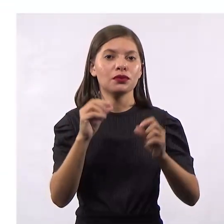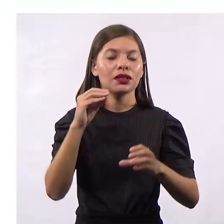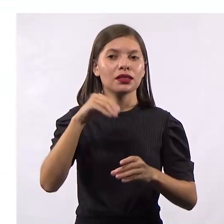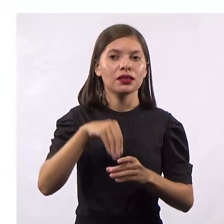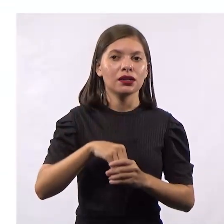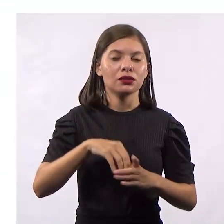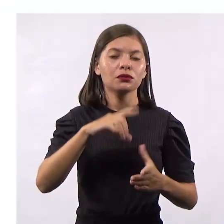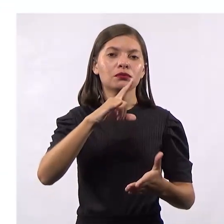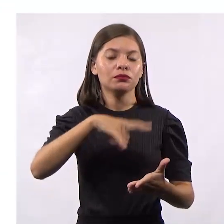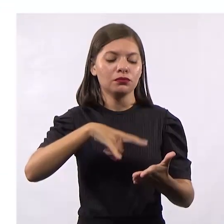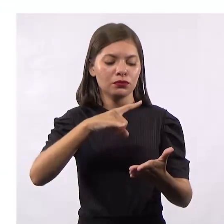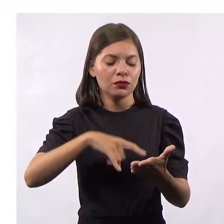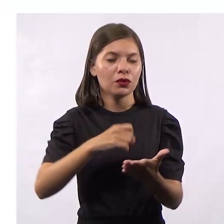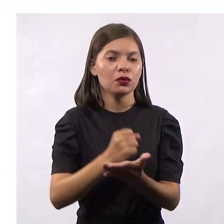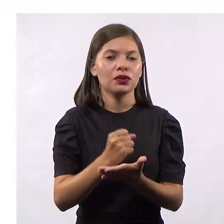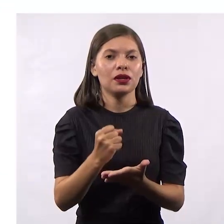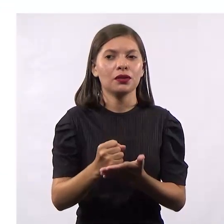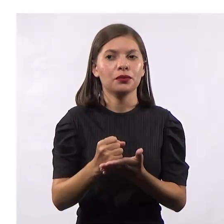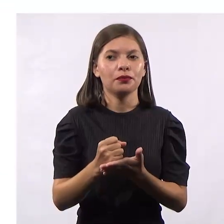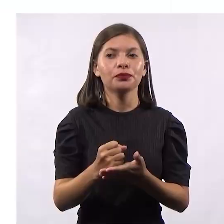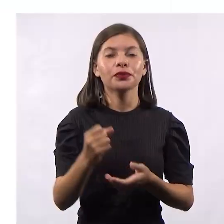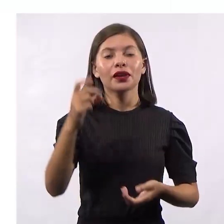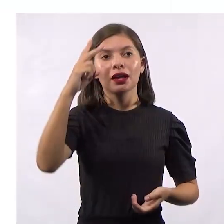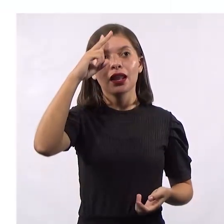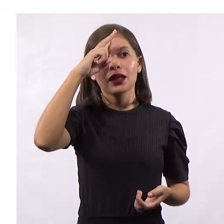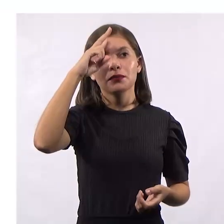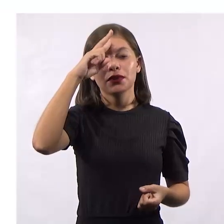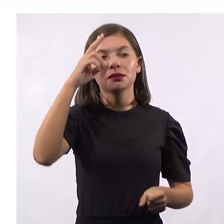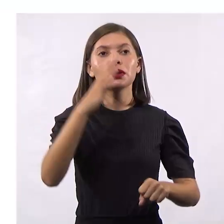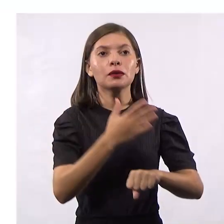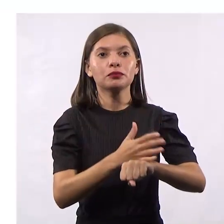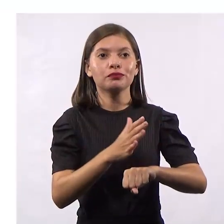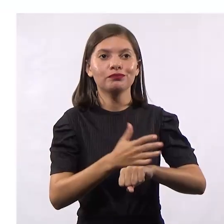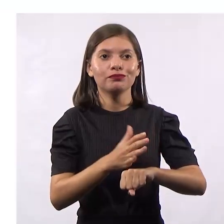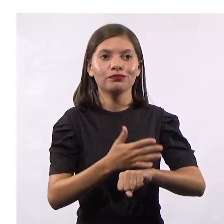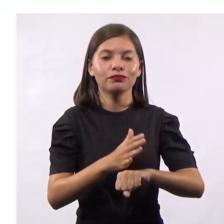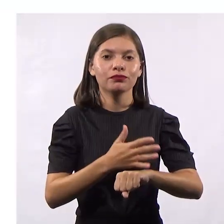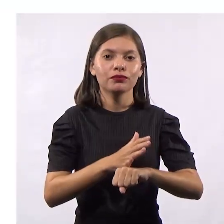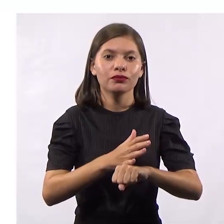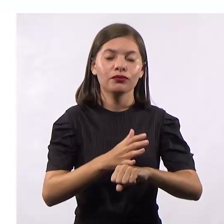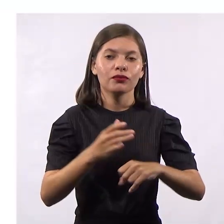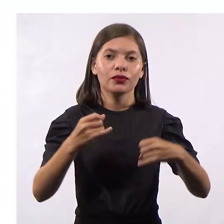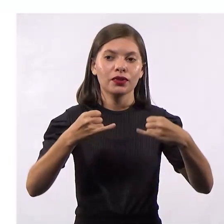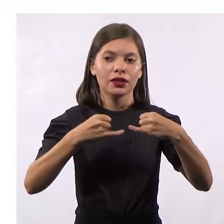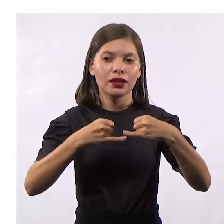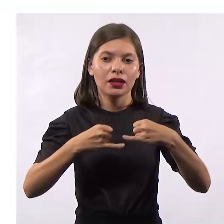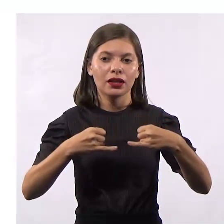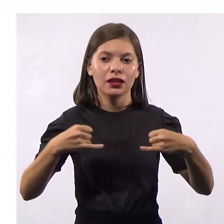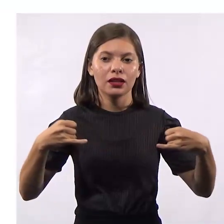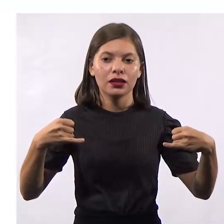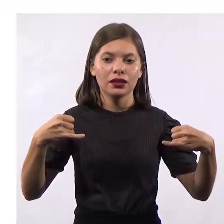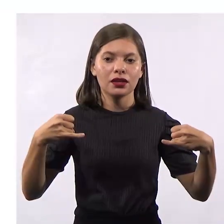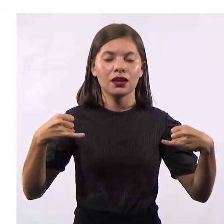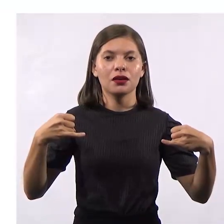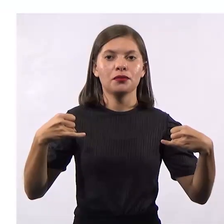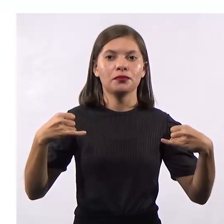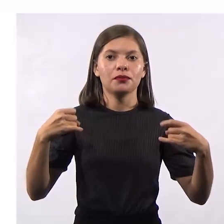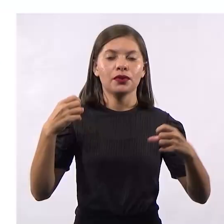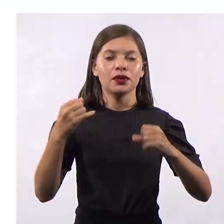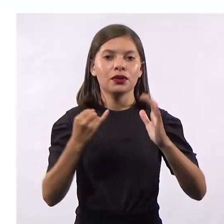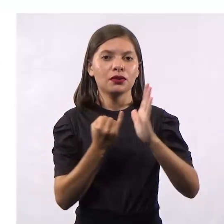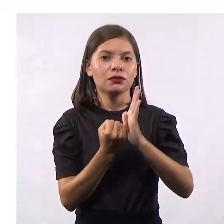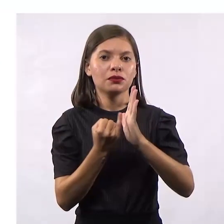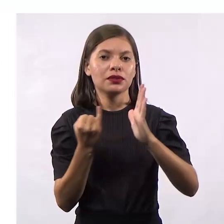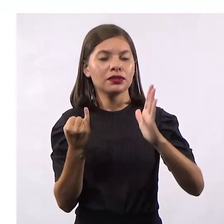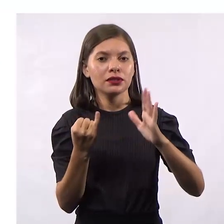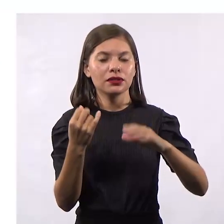risco estabelecida no contrato, tá? Lembrando que será aplicado o disposto na linha D do inciso 2, ou